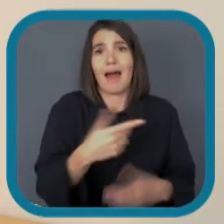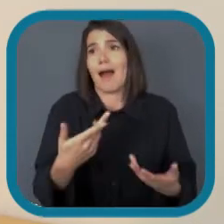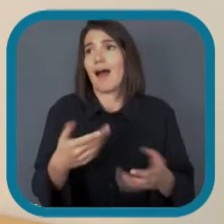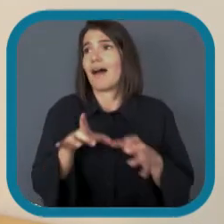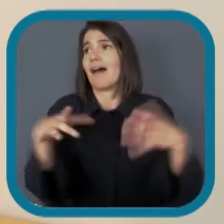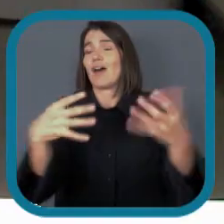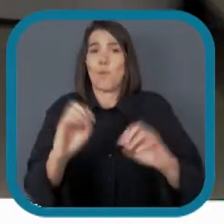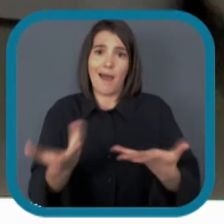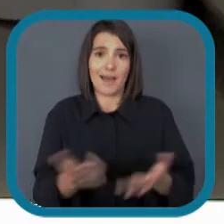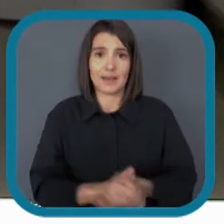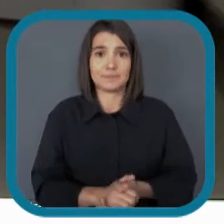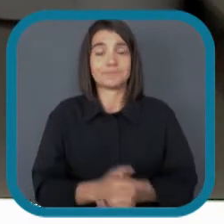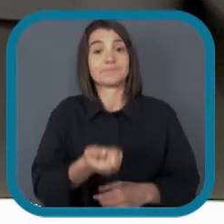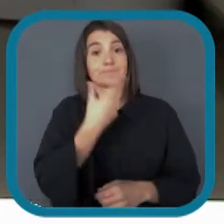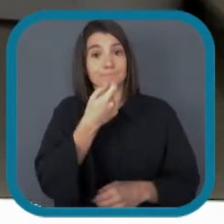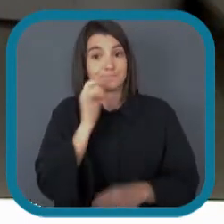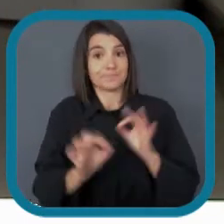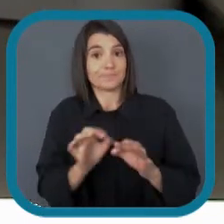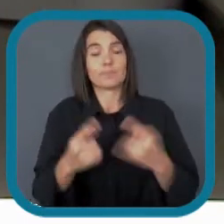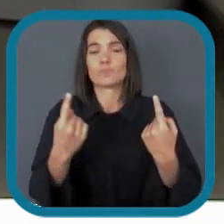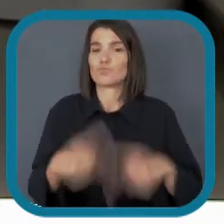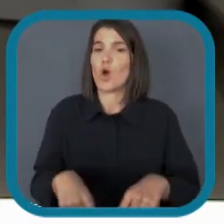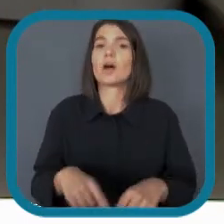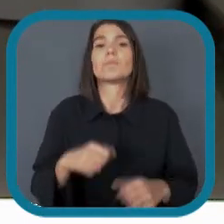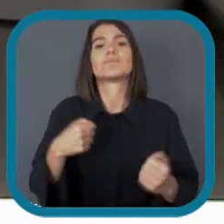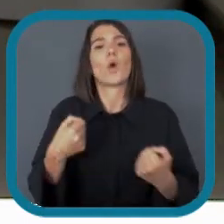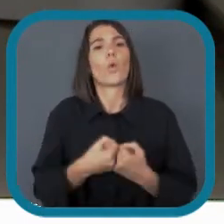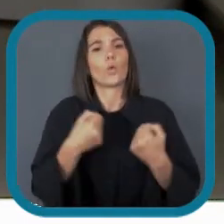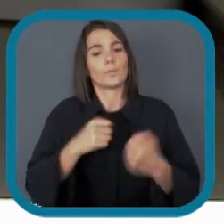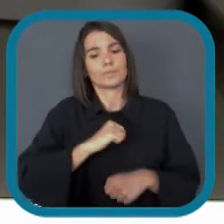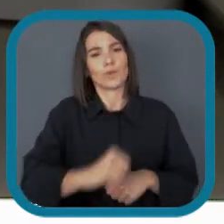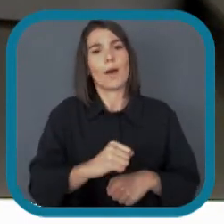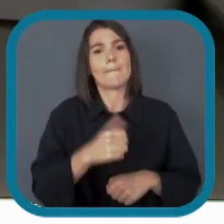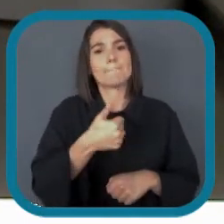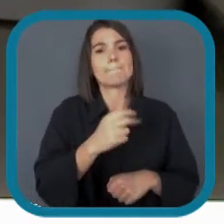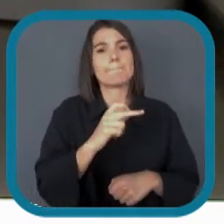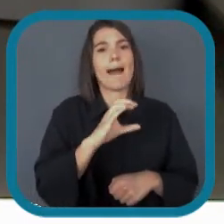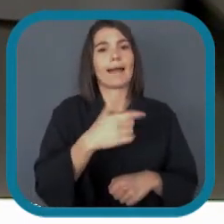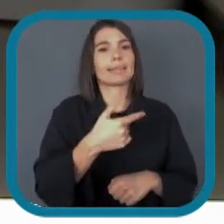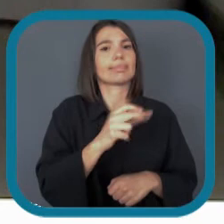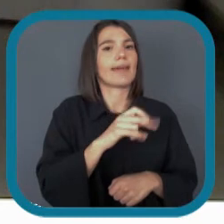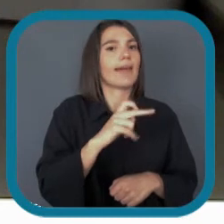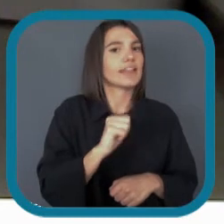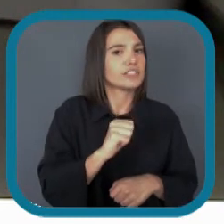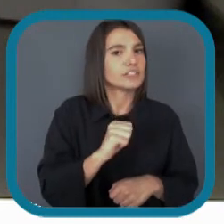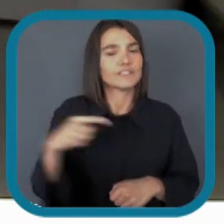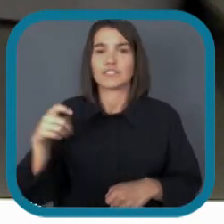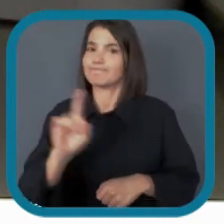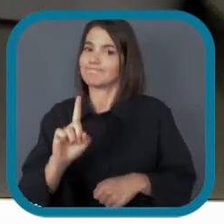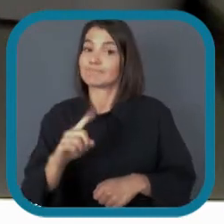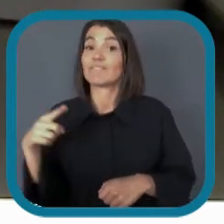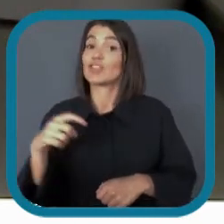que estamos. Os antibióticos apenas funcionam contra as bactérias e não contra os vírus. É um vírus que causa